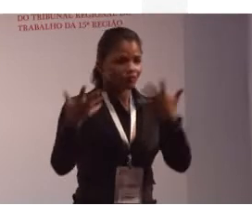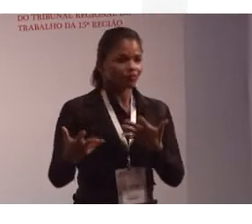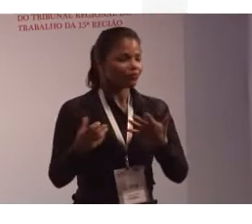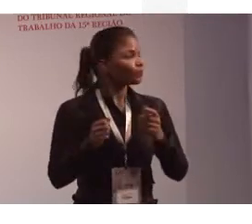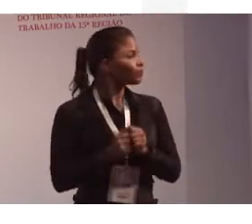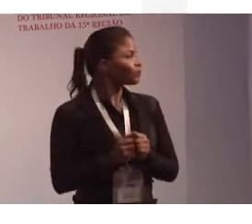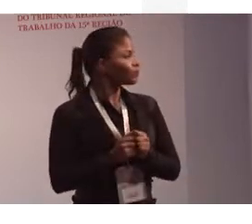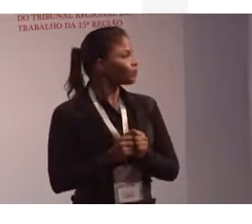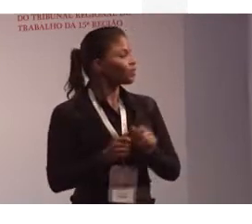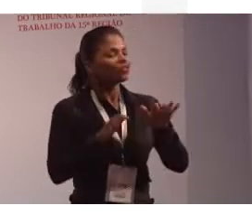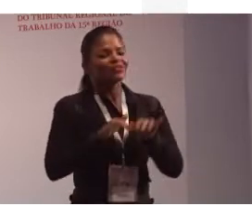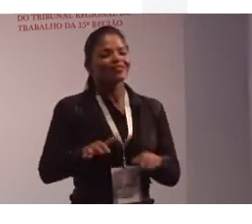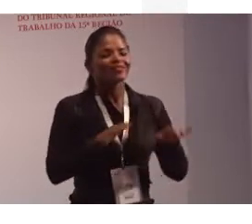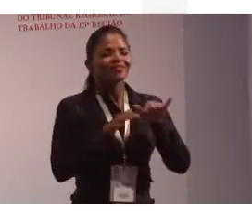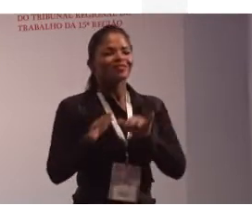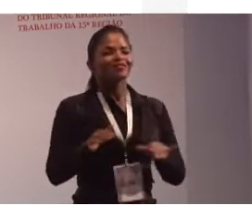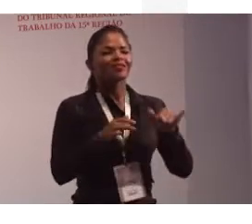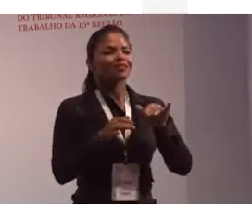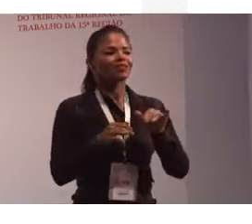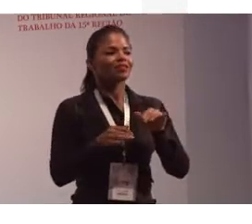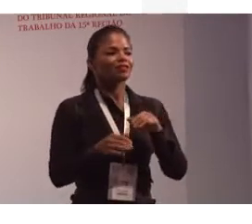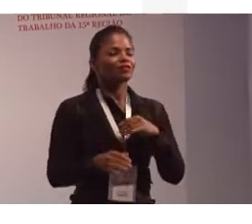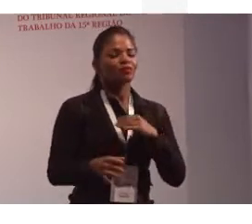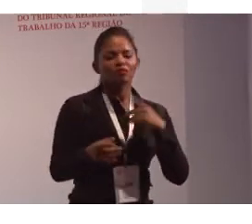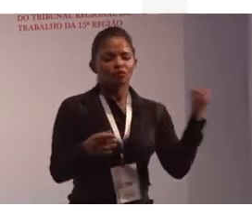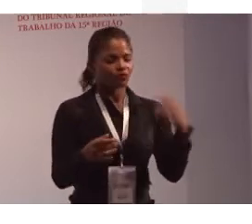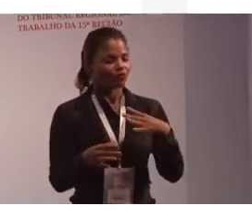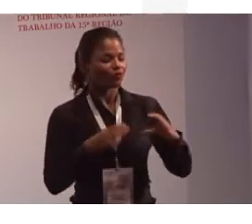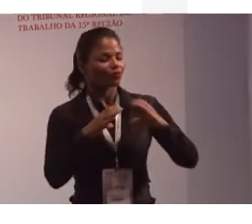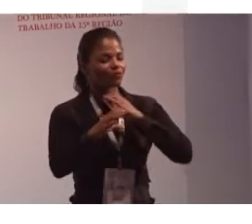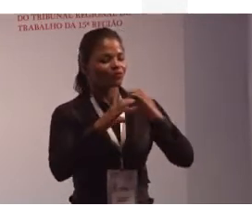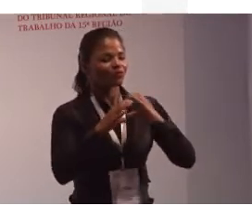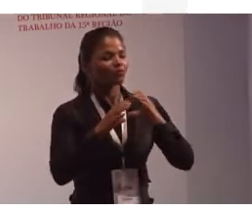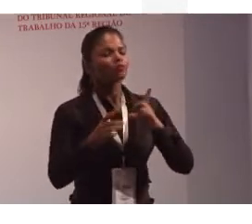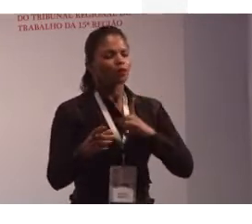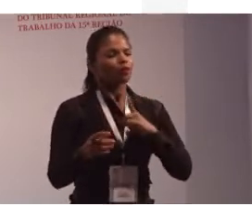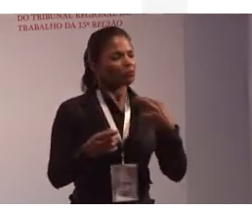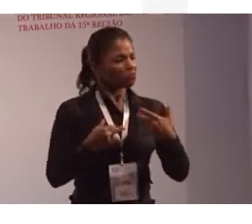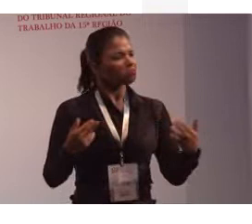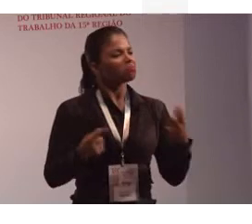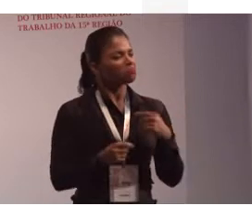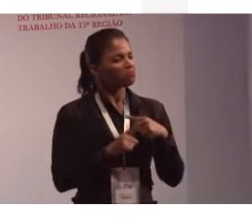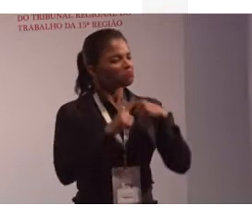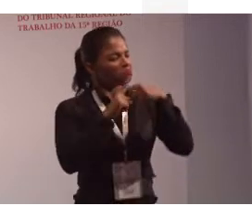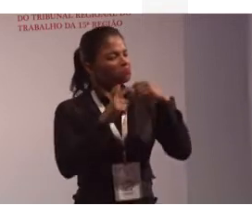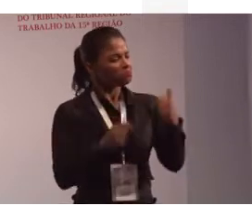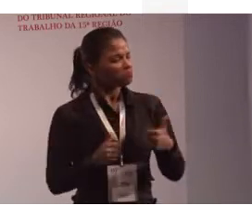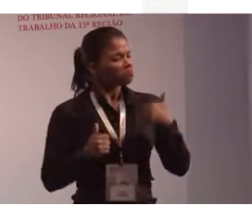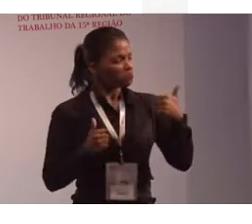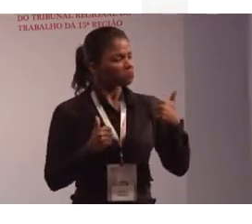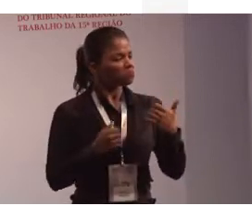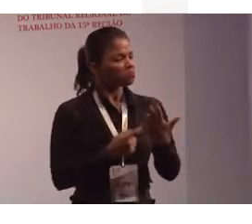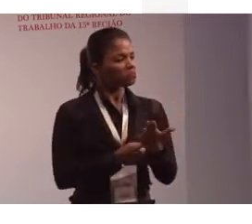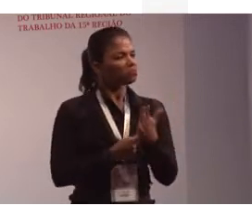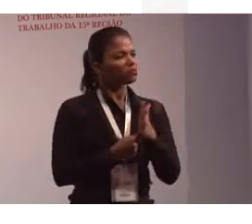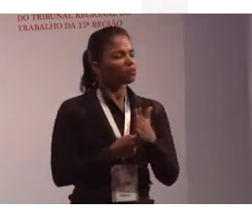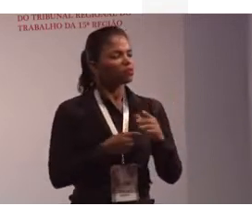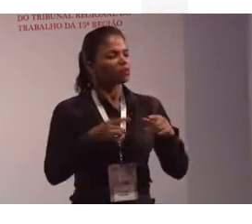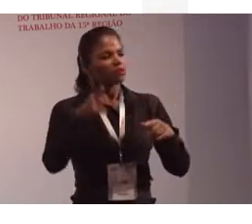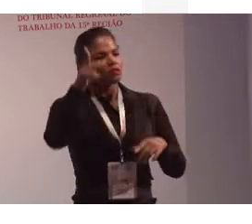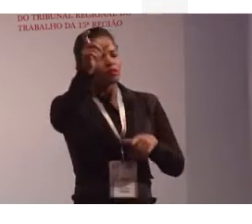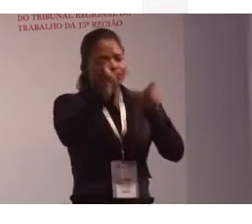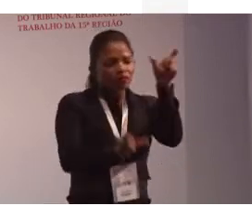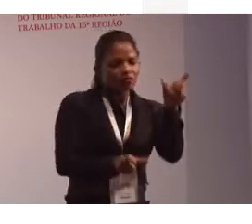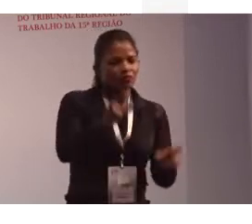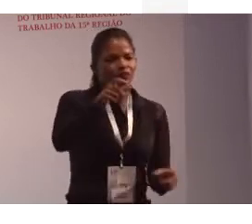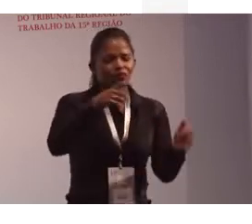a digitalização, as novas formas de comunicação, elas têm coisas favoráveis, como, por exemplo, tirar as pessoas da exposição de